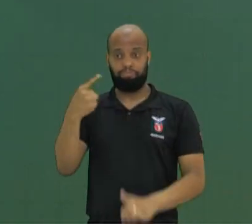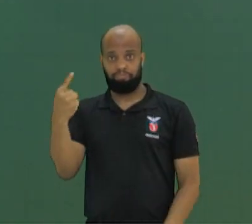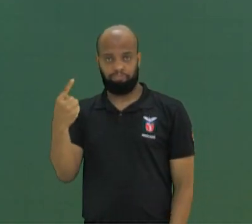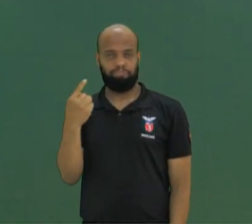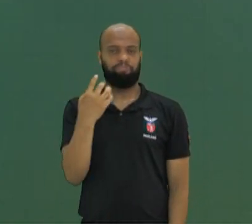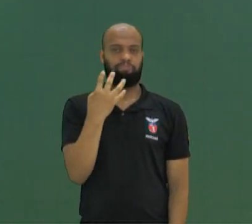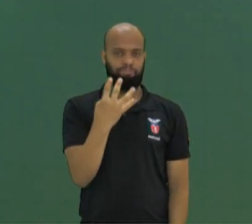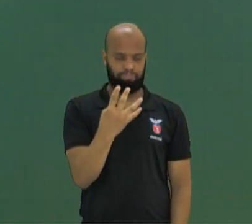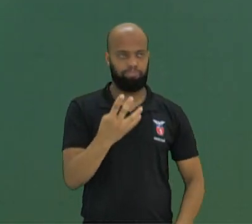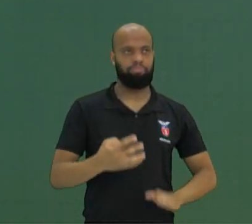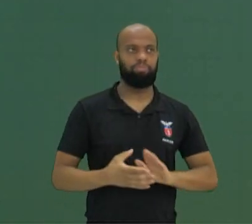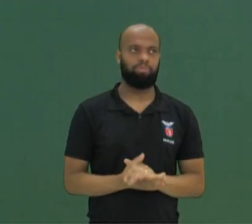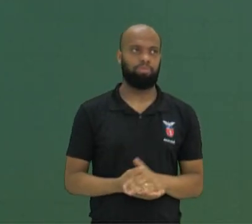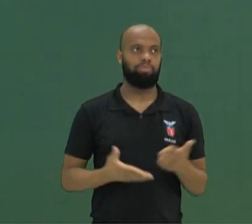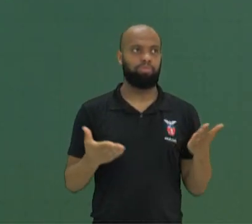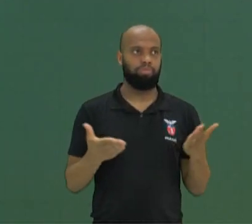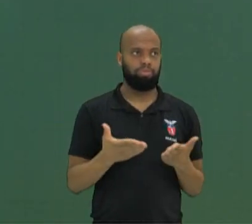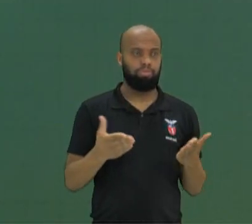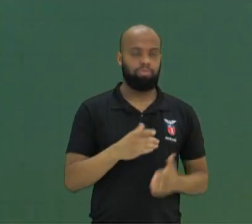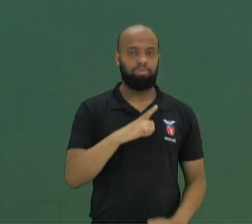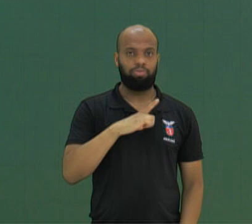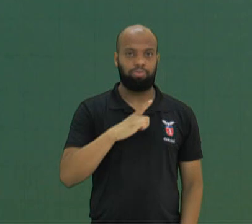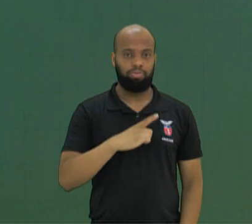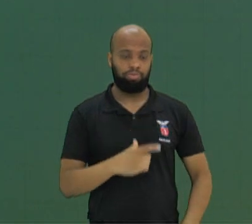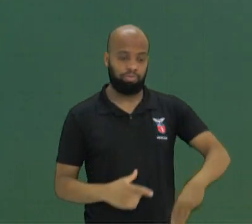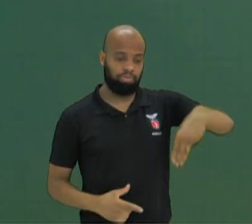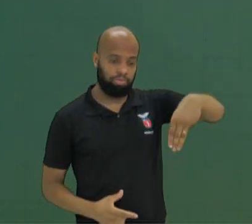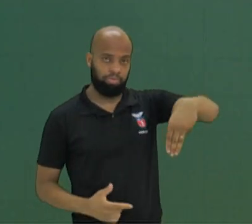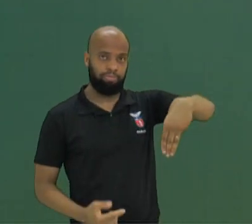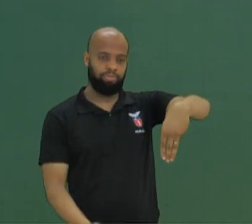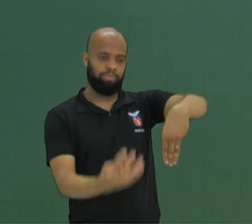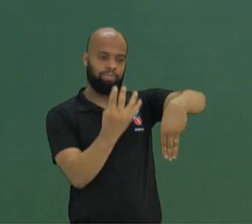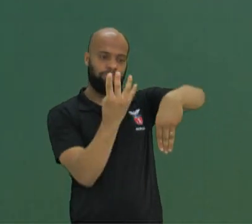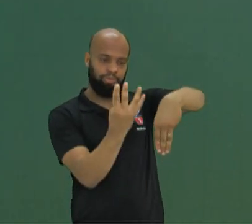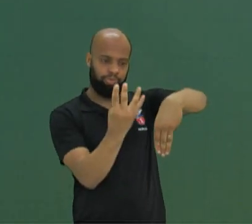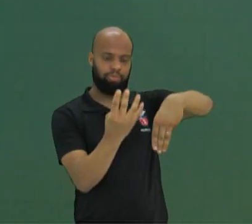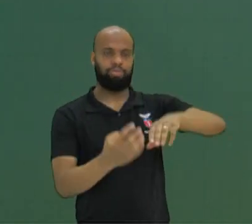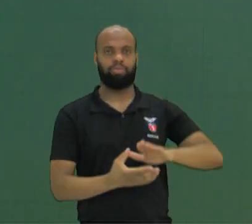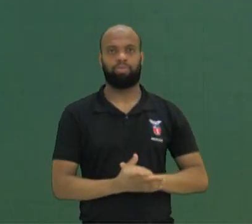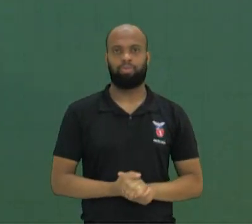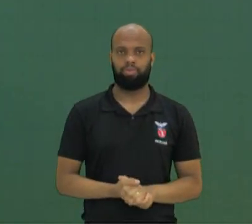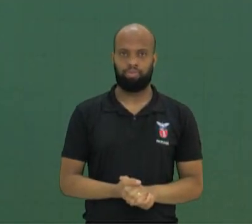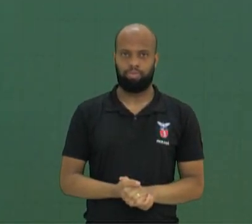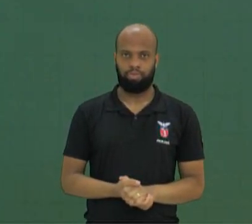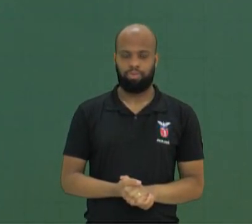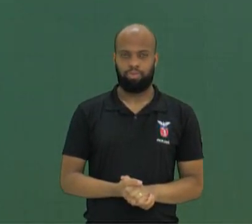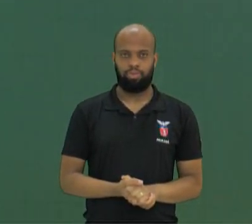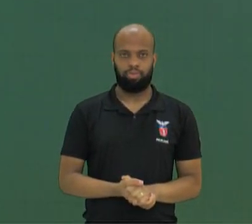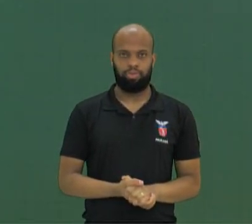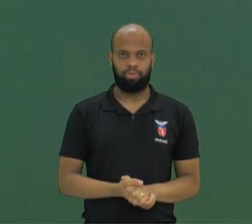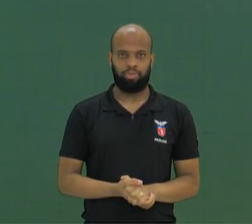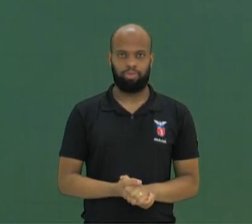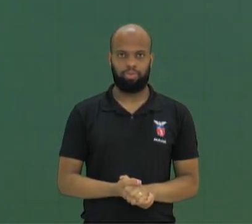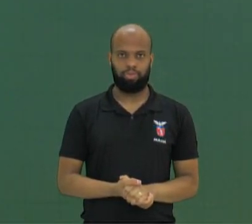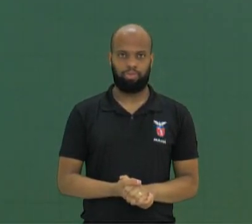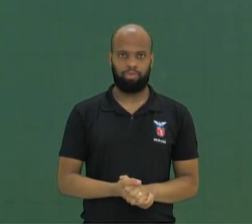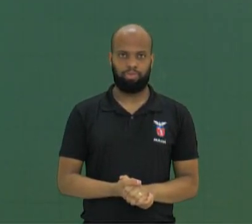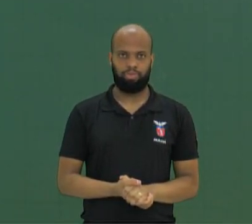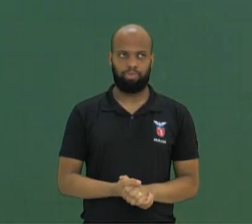O N aparece aqui e aparece aqui. N1 e N1. Então meu N vai ficar ao quadrado, porque 1 mais 1 é